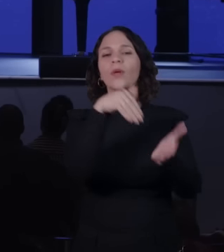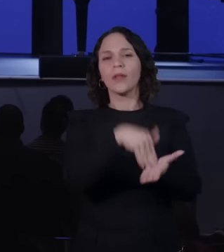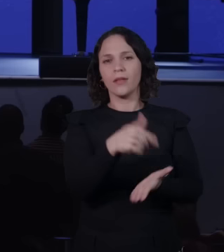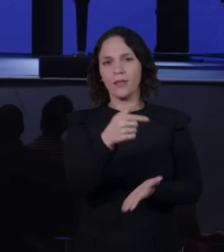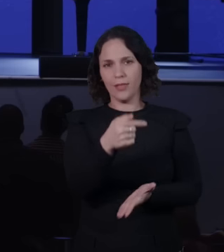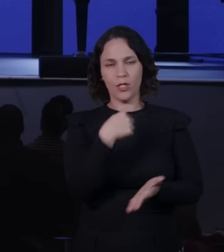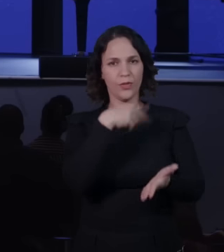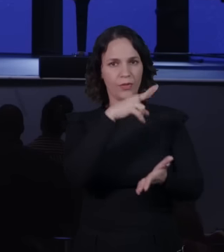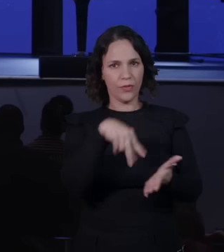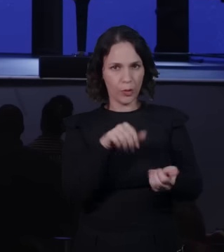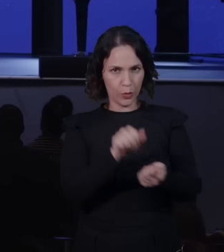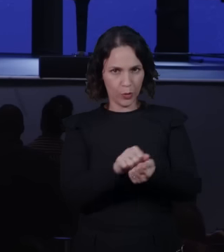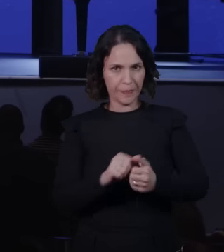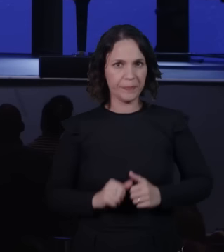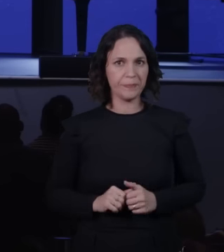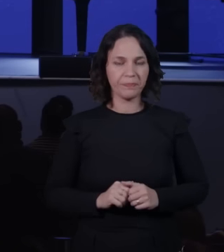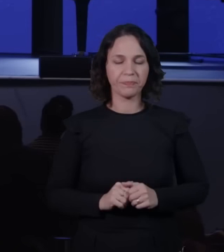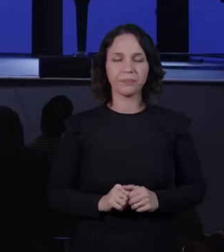vocês.